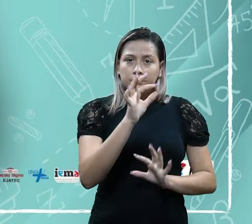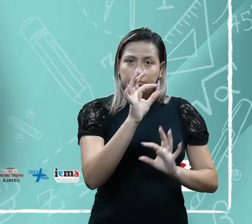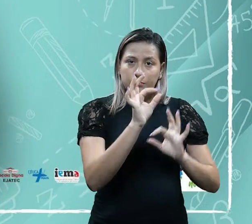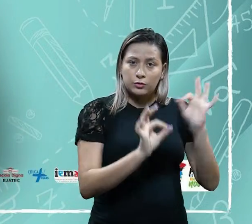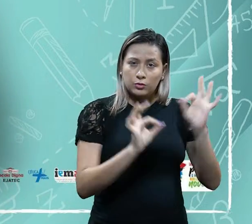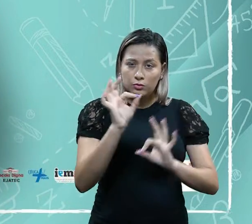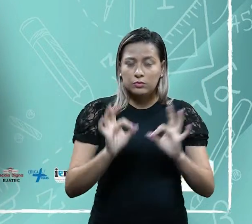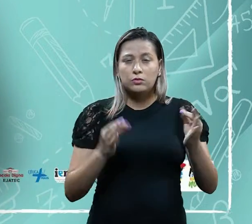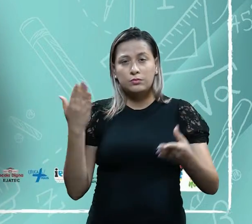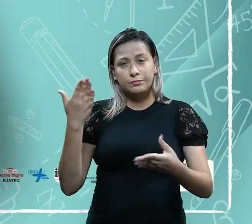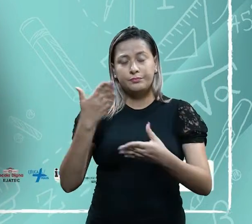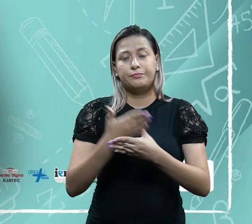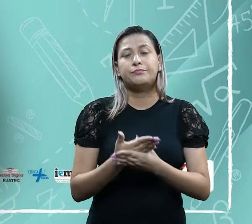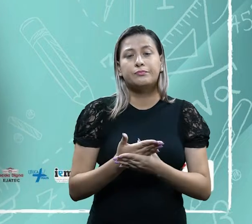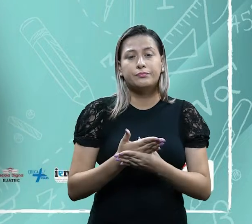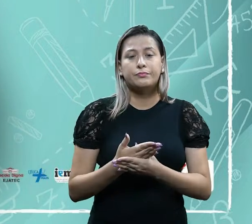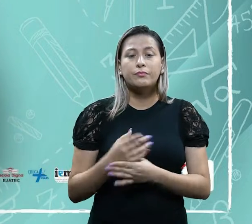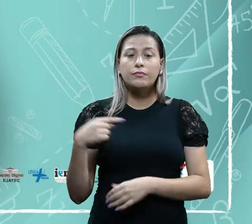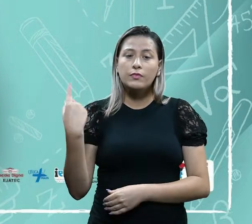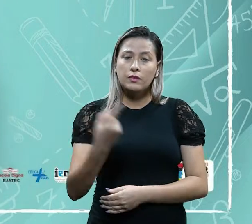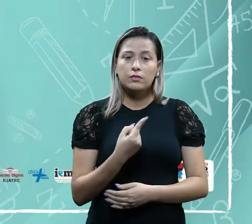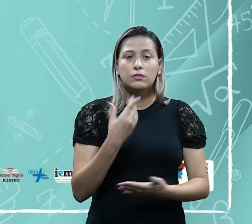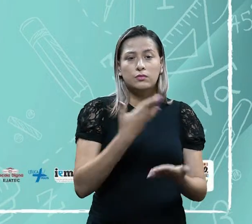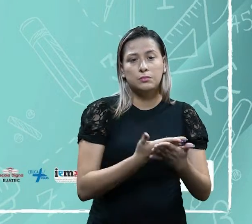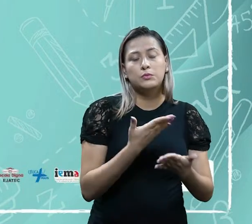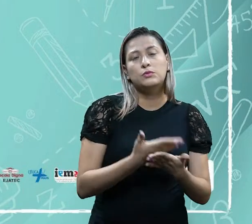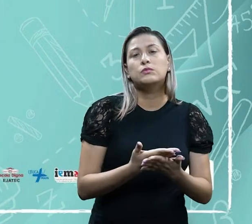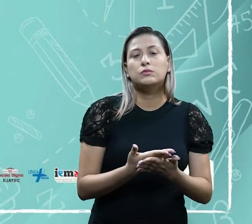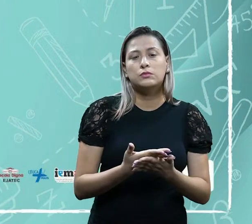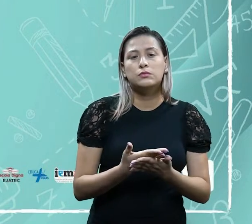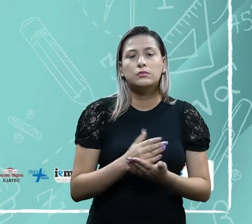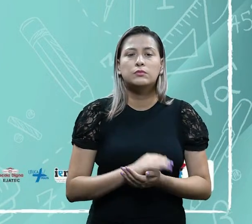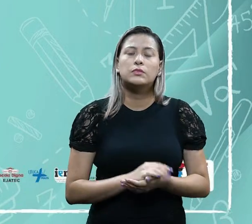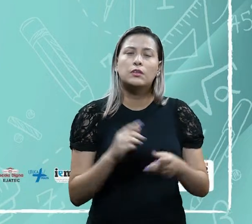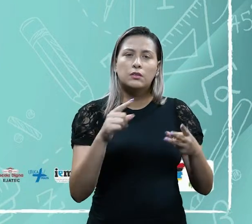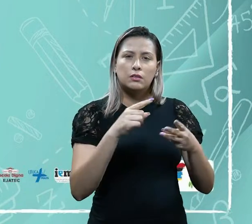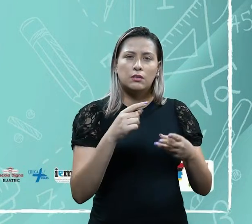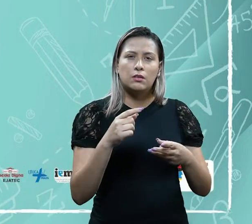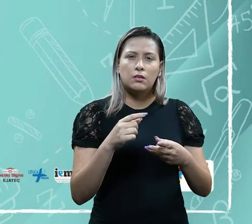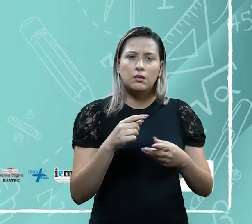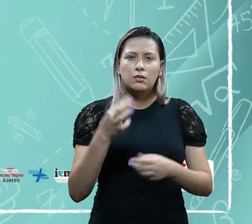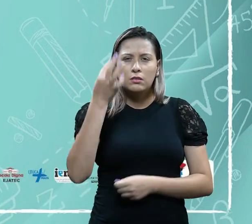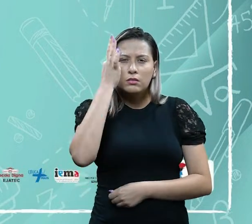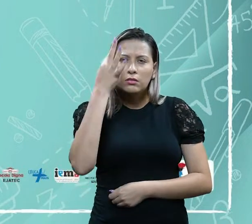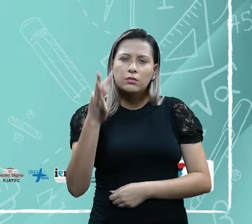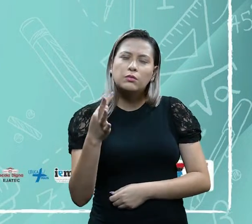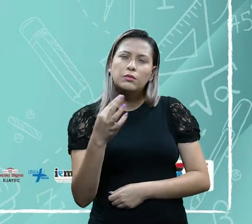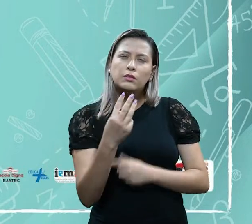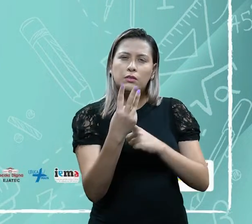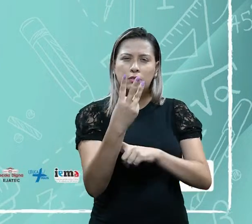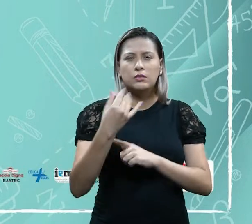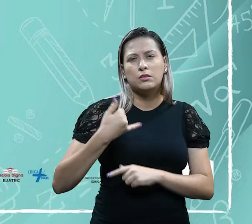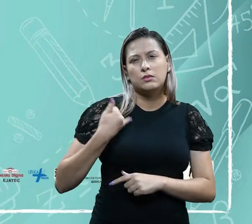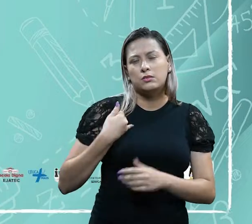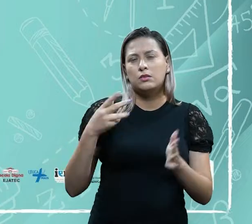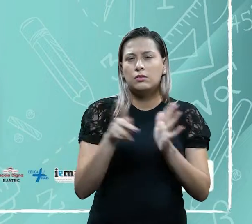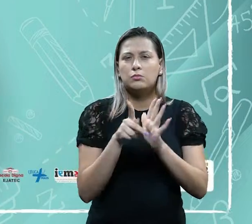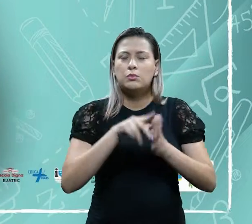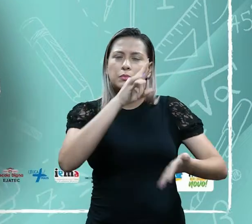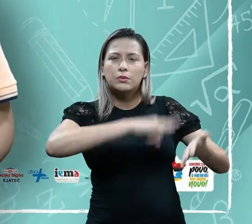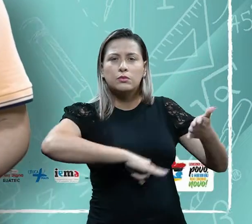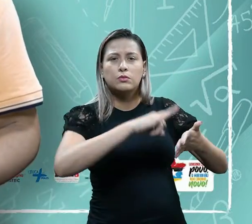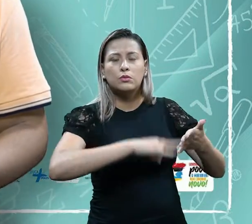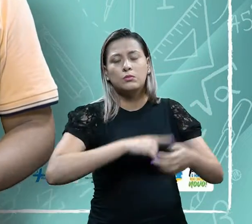vai trabalhar, né? Essa teoria das 3 idades do documento, do ciclo vital do documento. Ela já existe, nós já